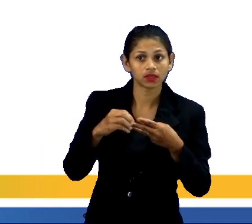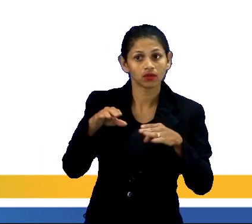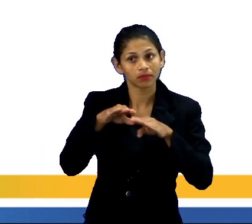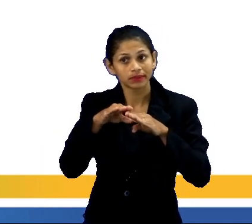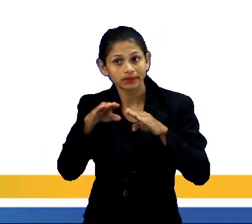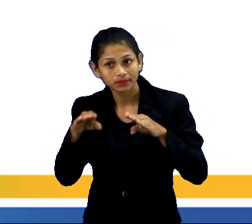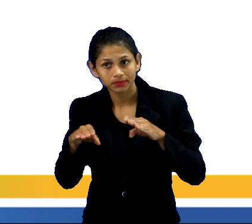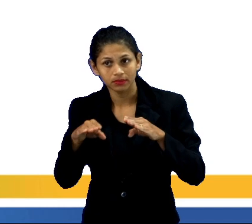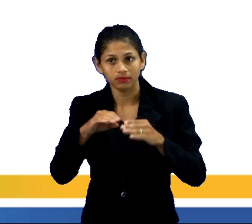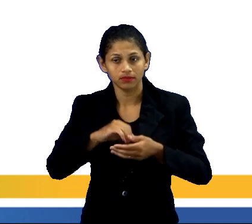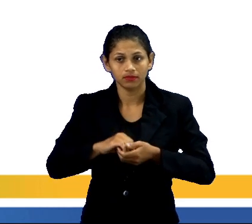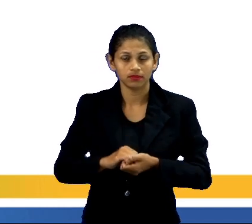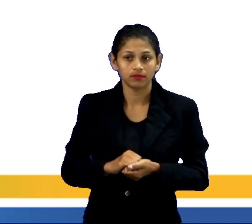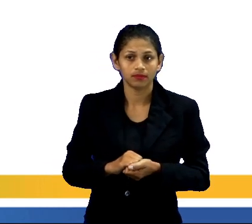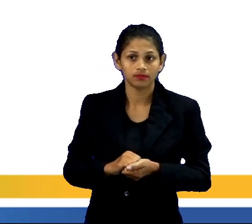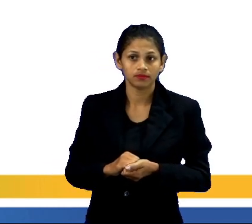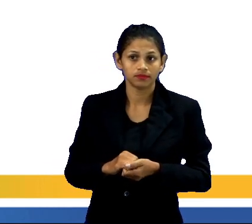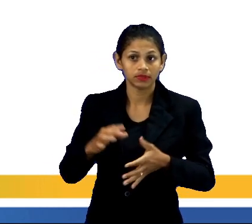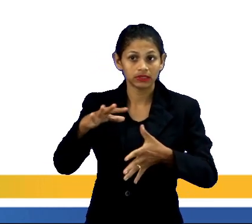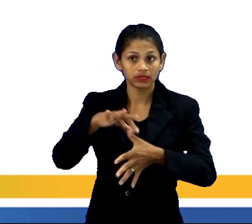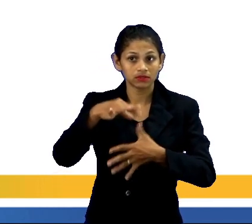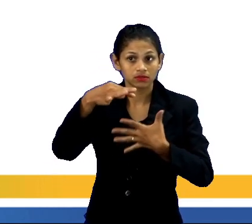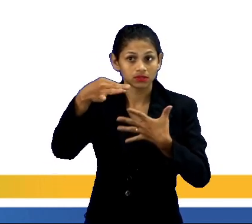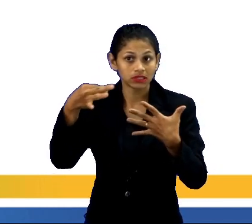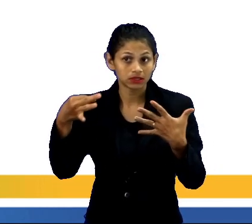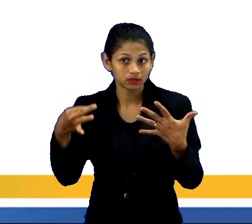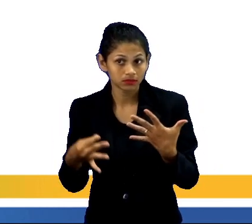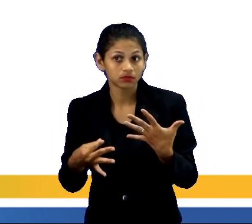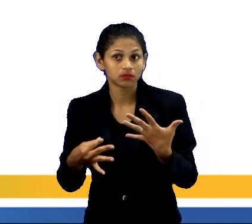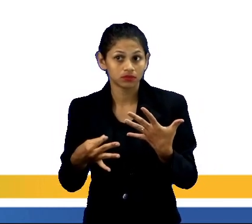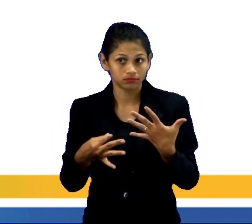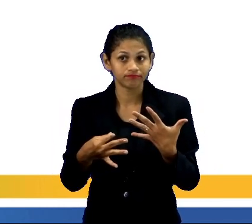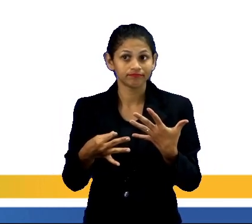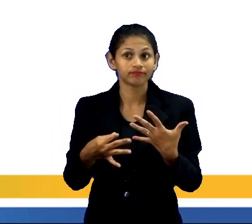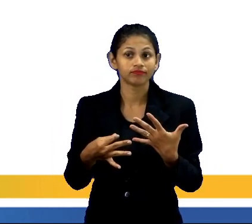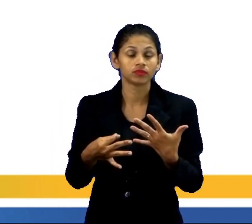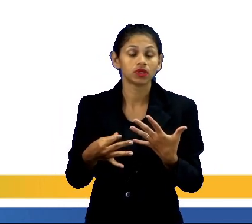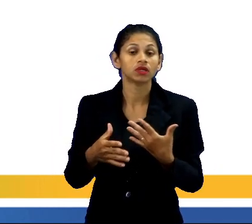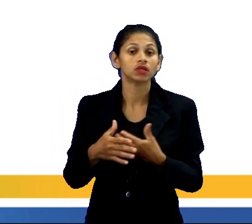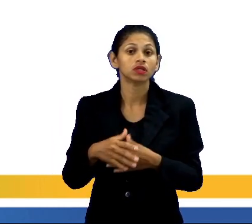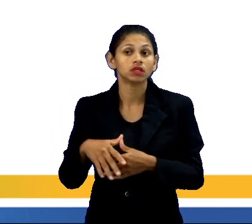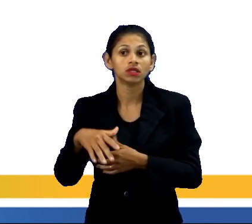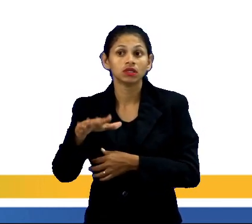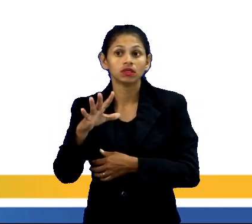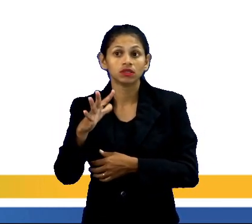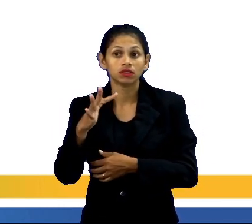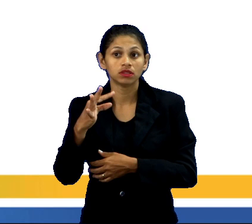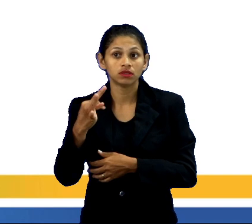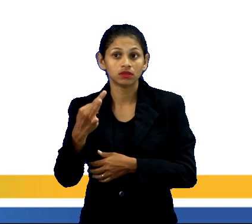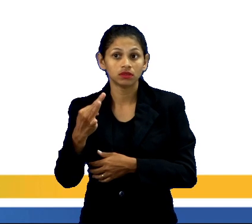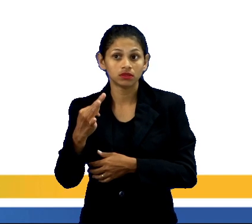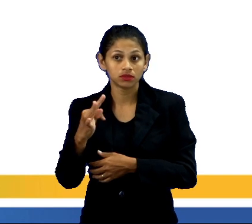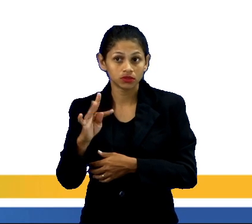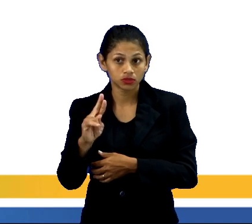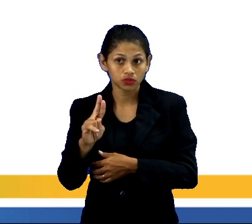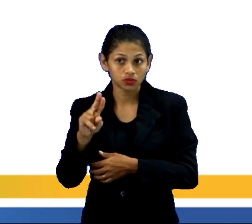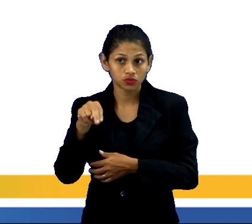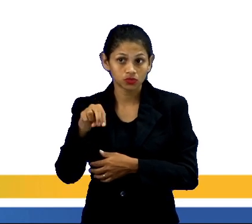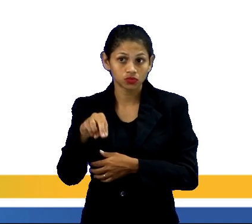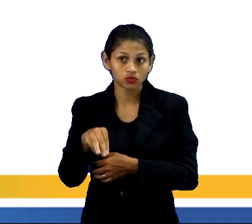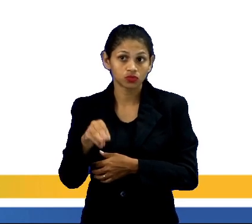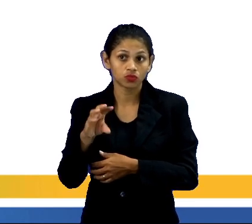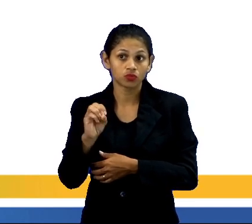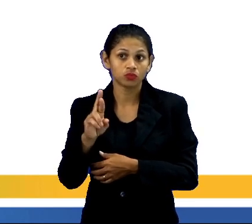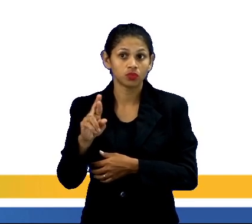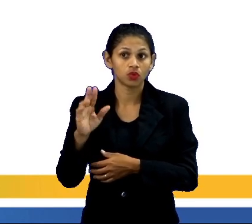normal. Aí a gente tem a possibilidade dos tumores benignos, que vai se caracterizar por apresentar células